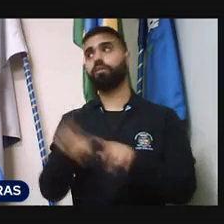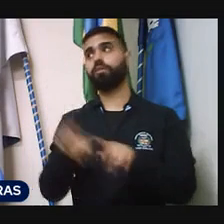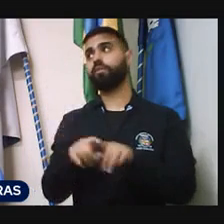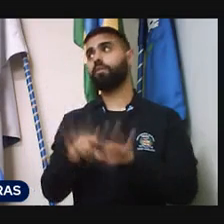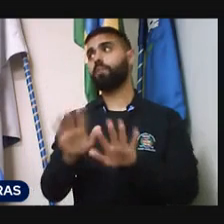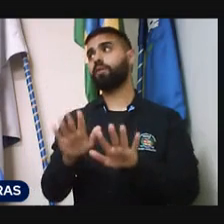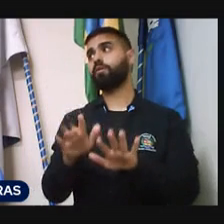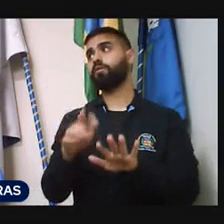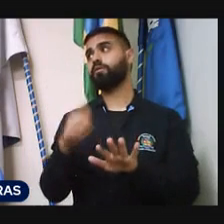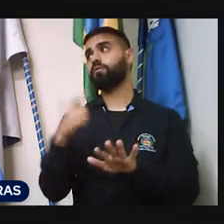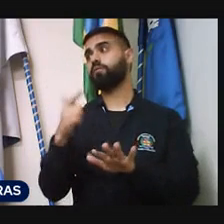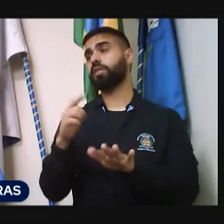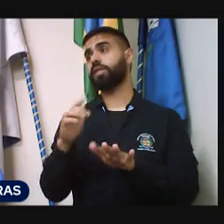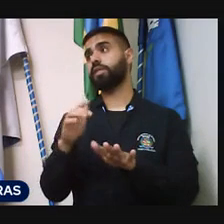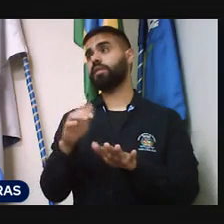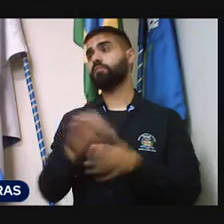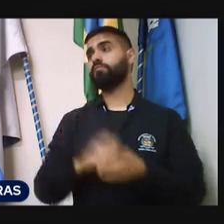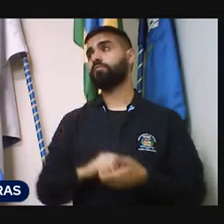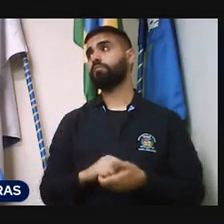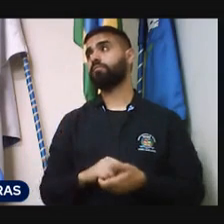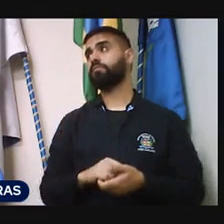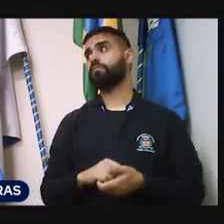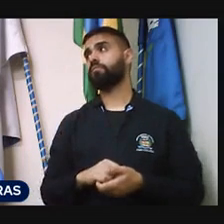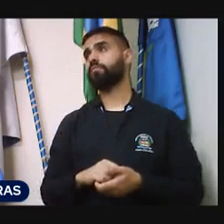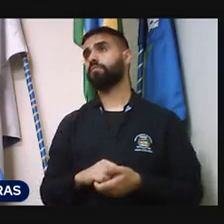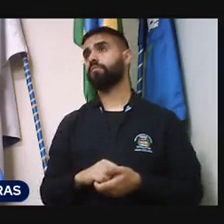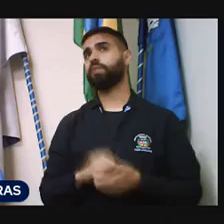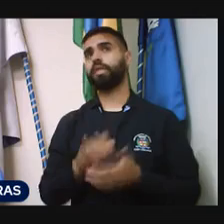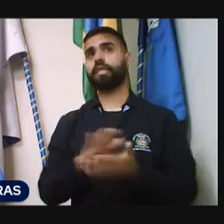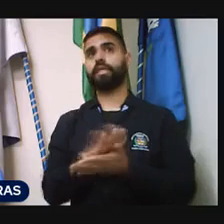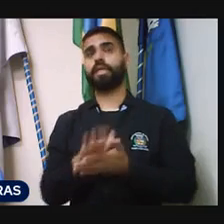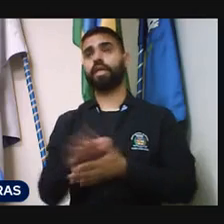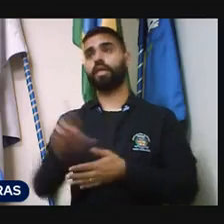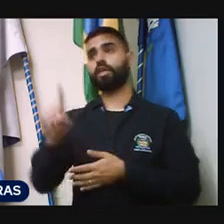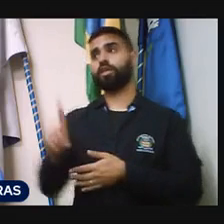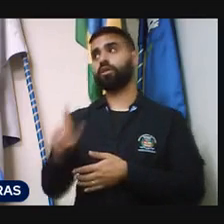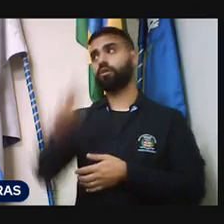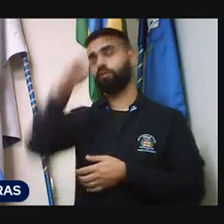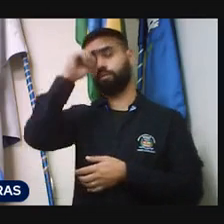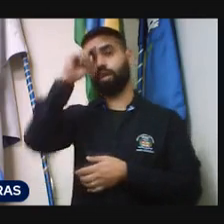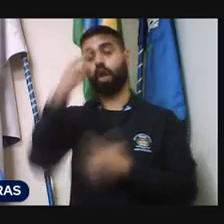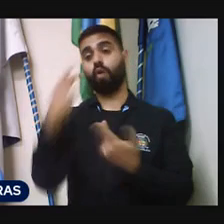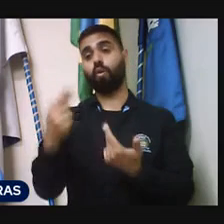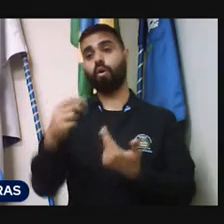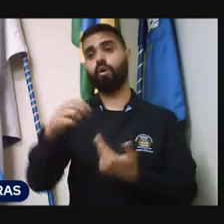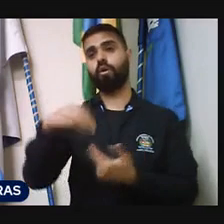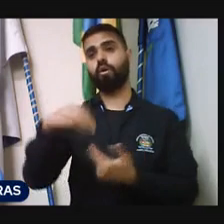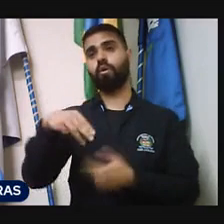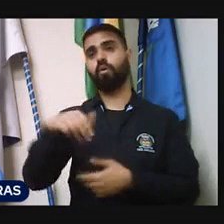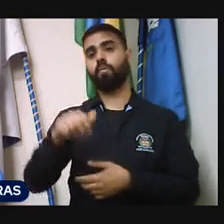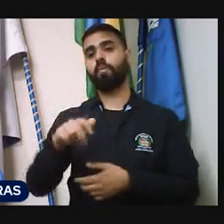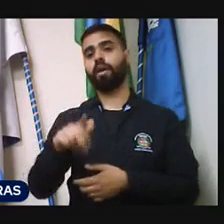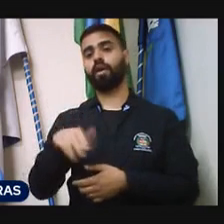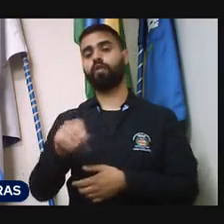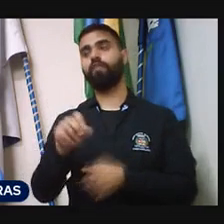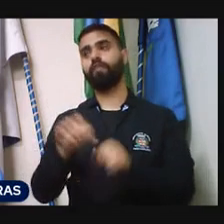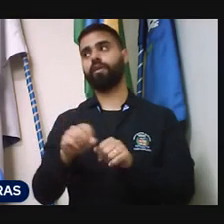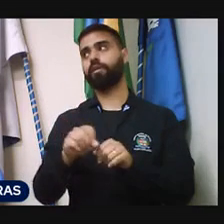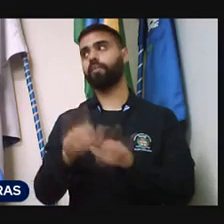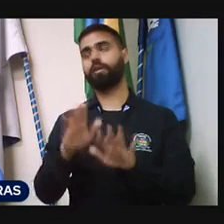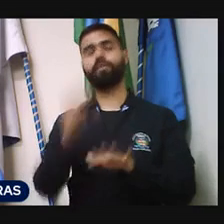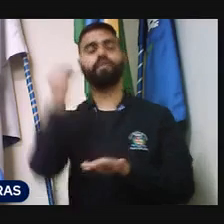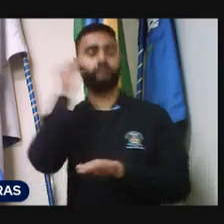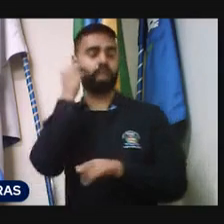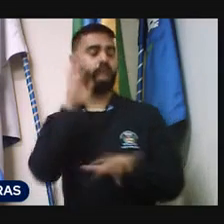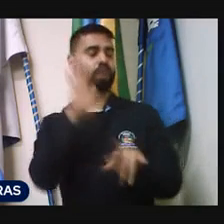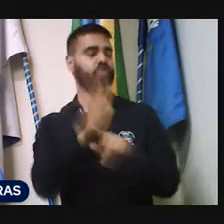eu não vi nenhum movimento favorável à criação do Hospital Vida aqui na casa eu vou ao seu magno Face entendeu acho importante isso a gente